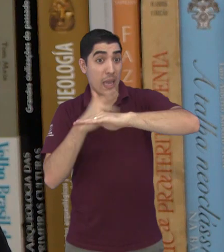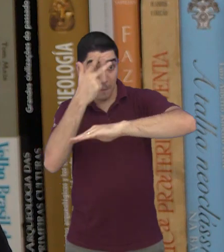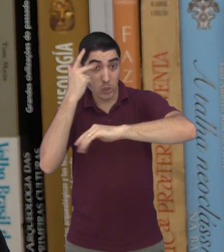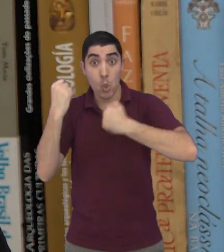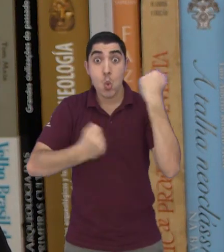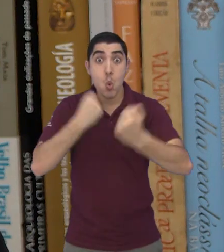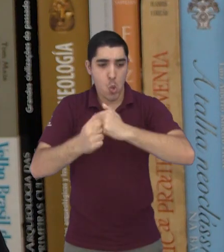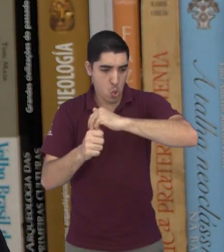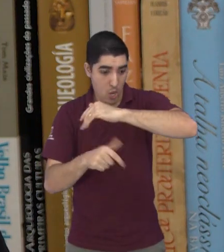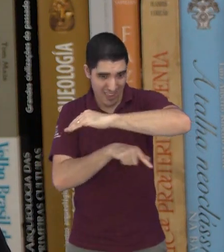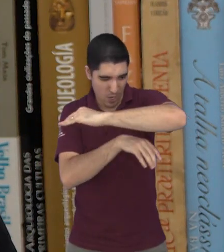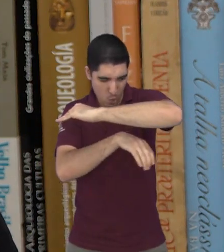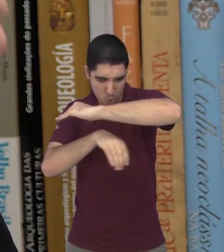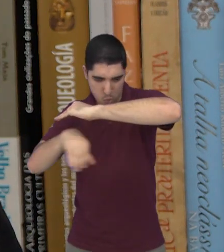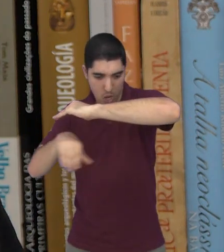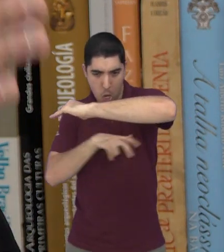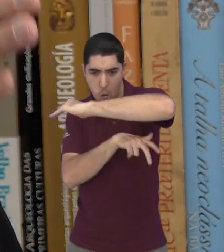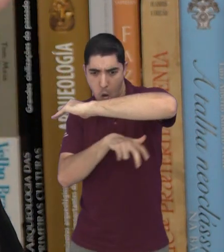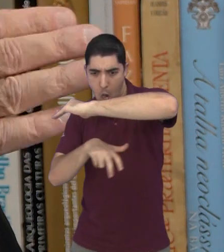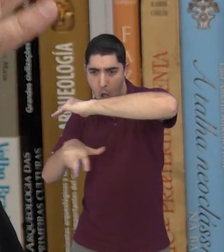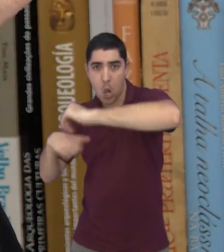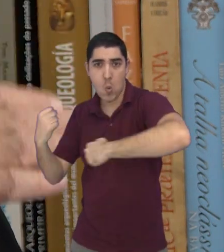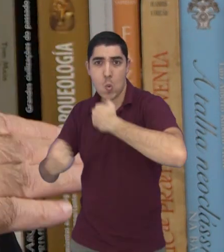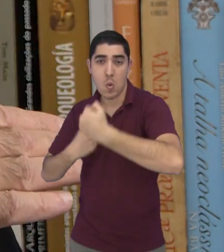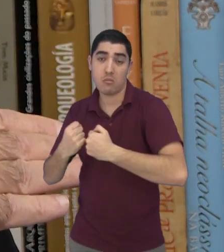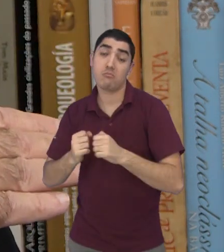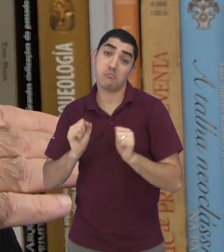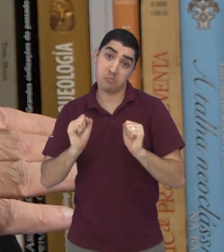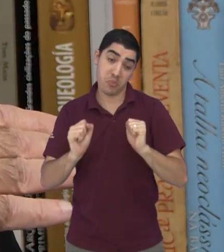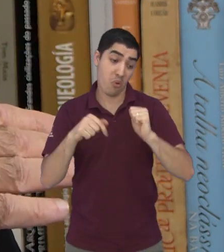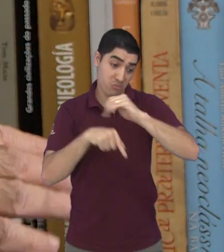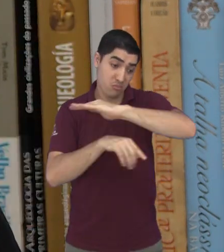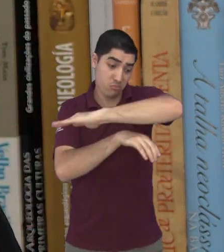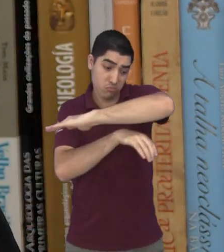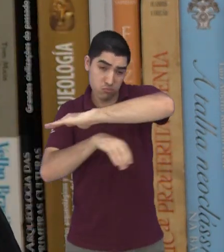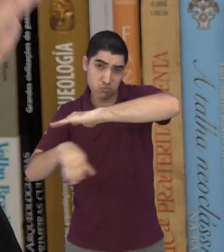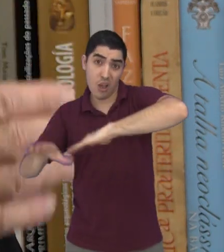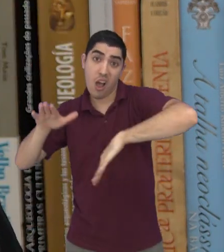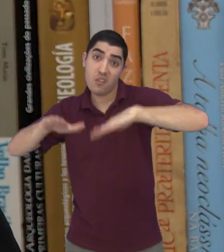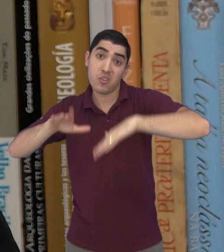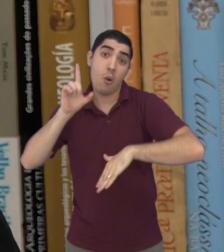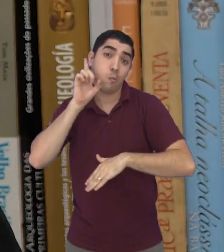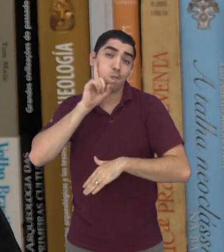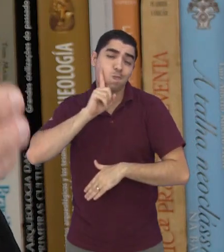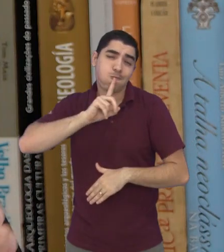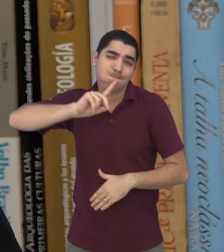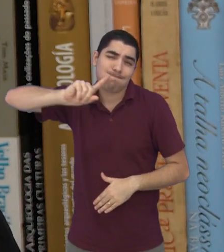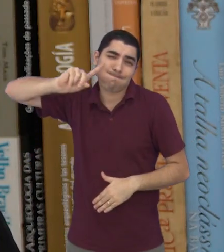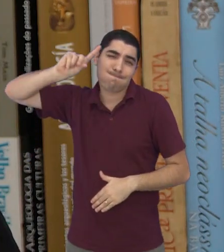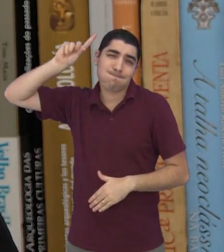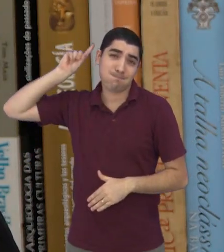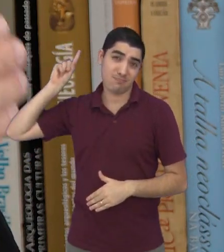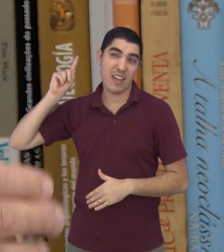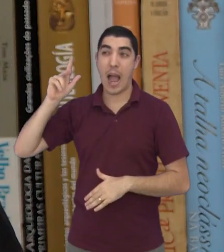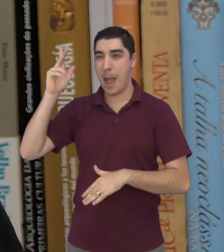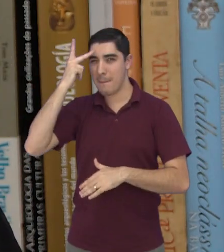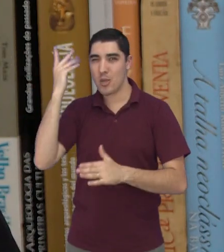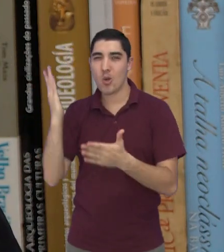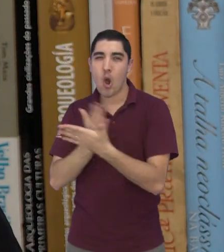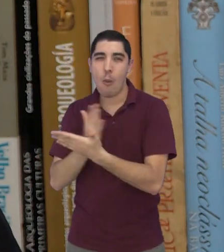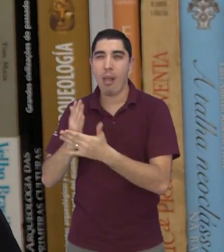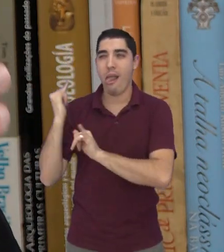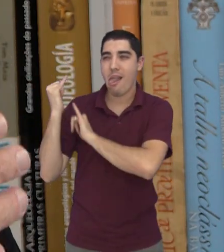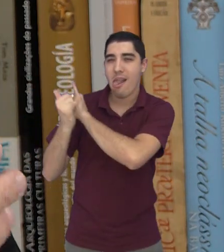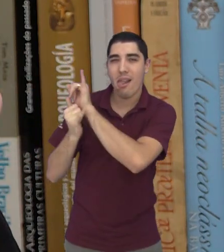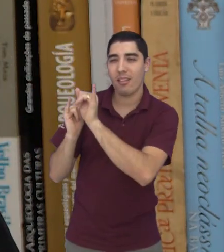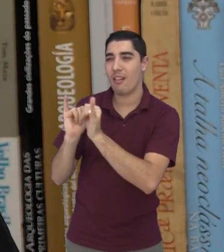XIX. Pode até ser que esse túnel fosse bem mais antigo, né? E depois vai caindo na tradição oral, vão